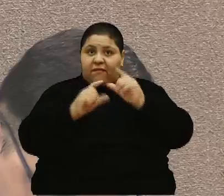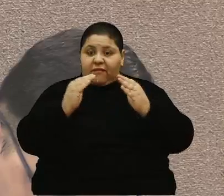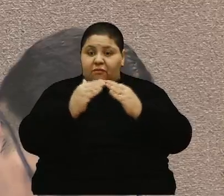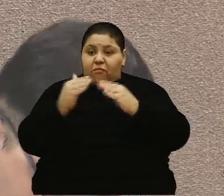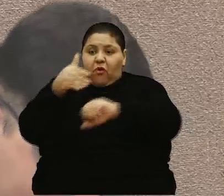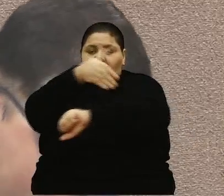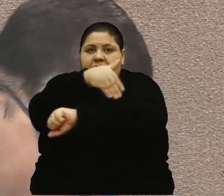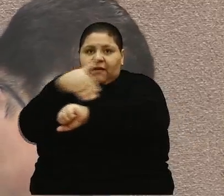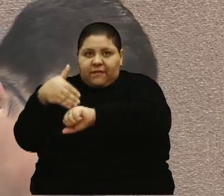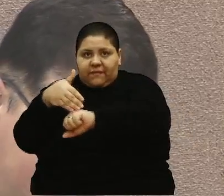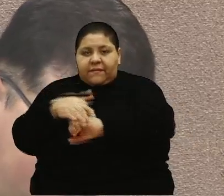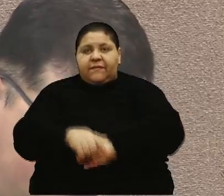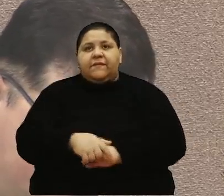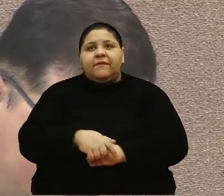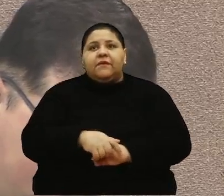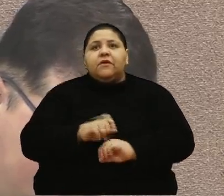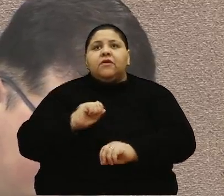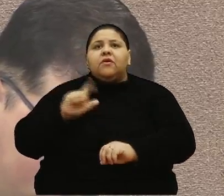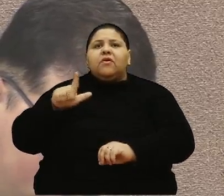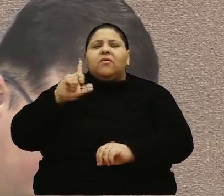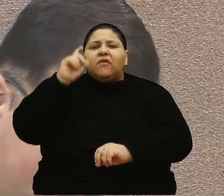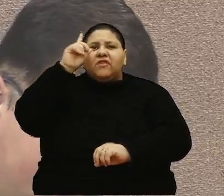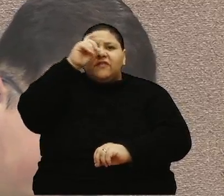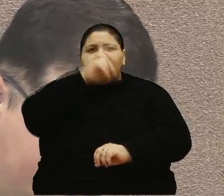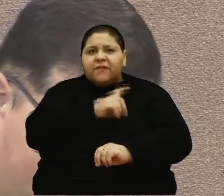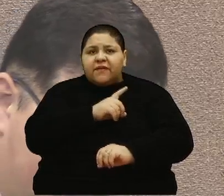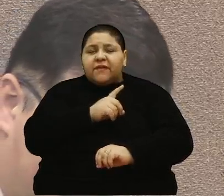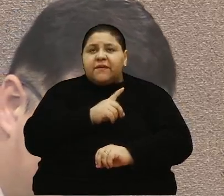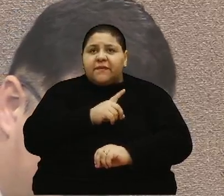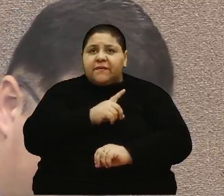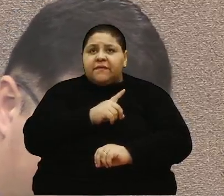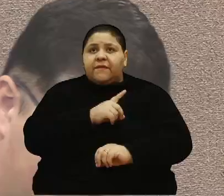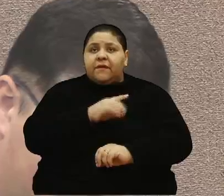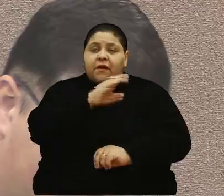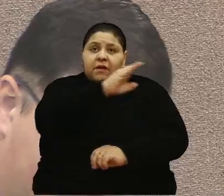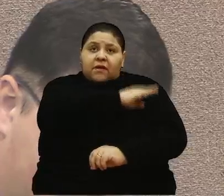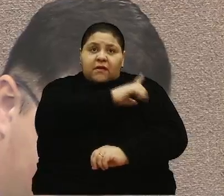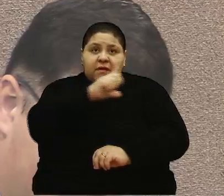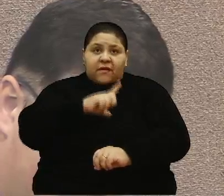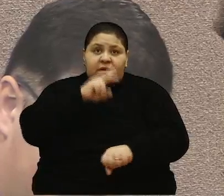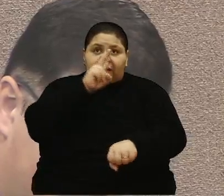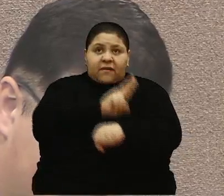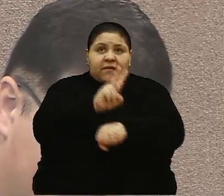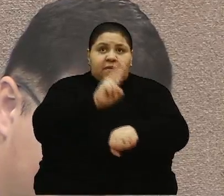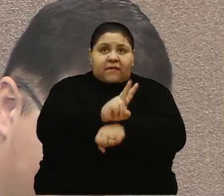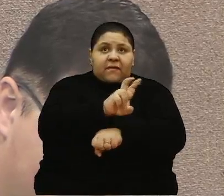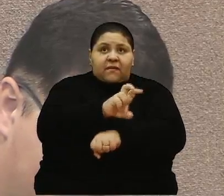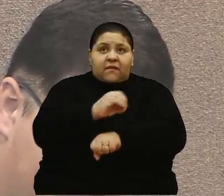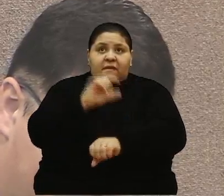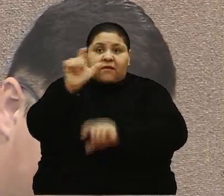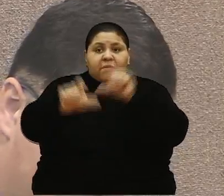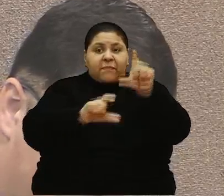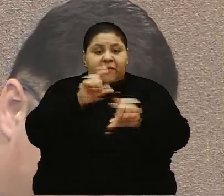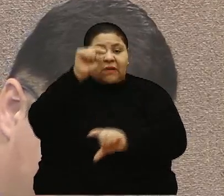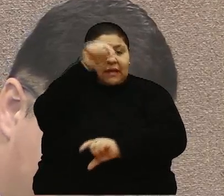rua. E qual a dificuldade que ele enfrenta? Ele diz o seguinte: capitão, eu tenho vaga para 50 pessoas